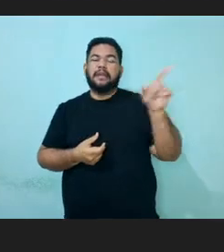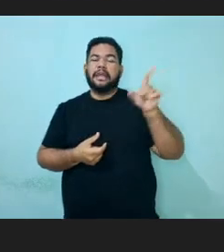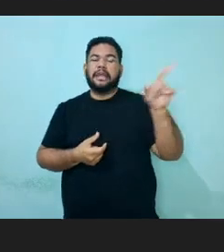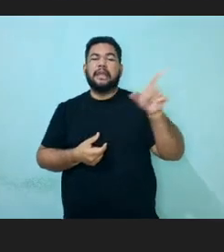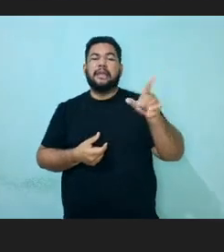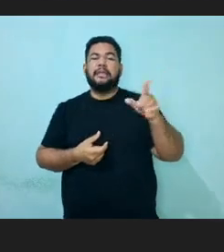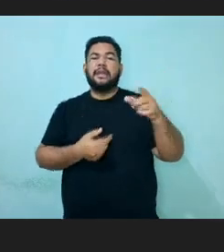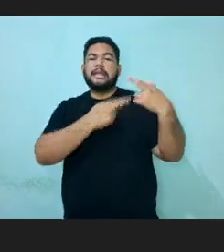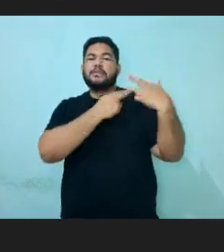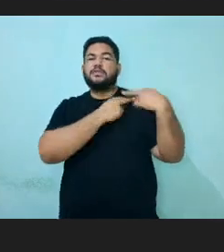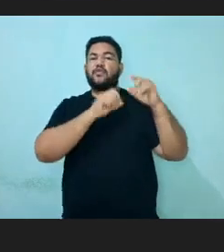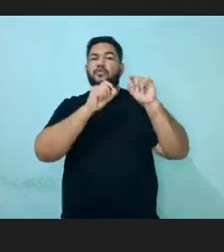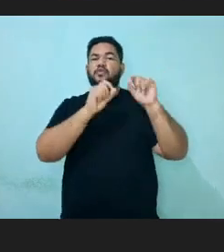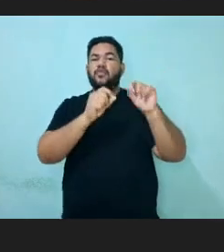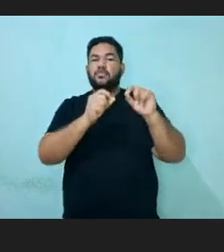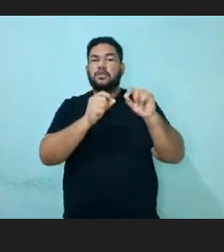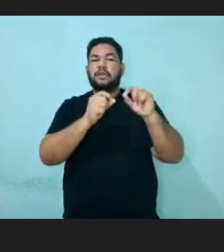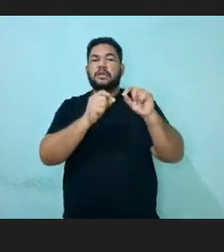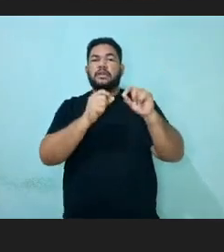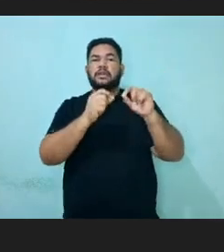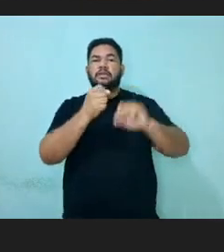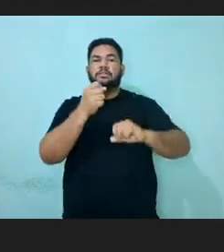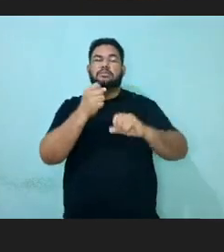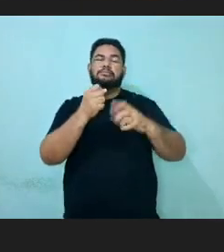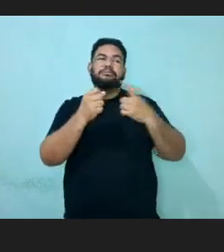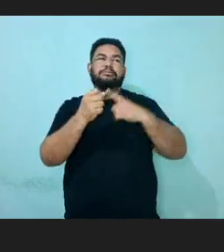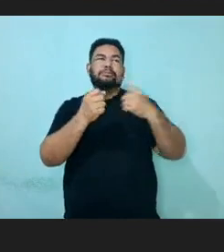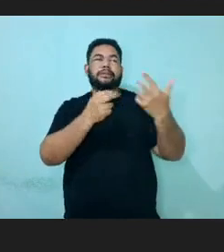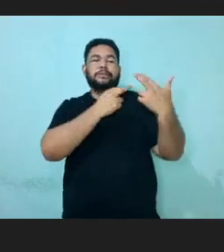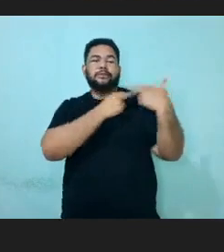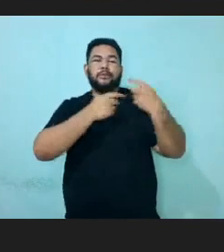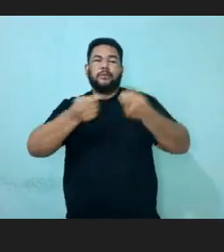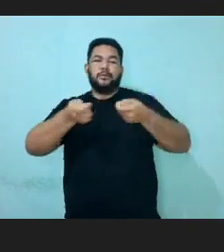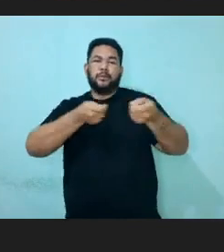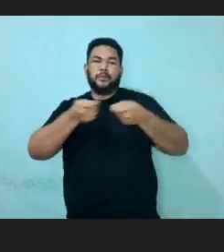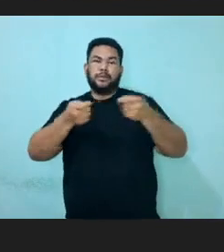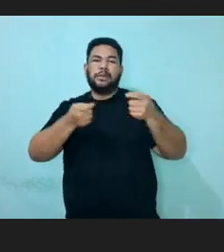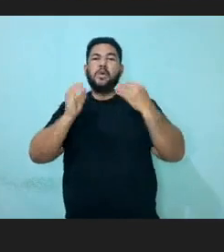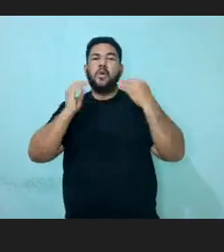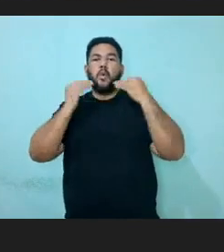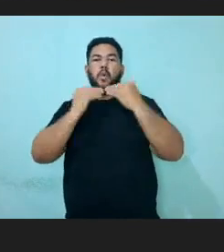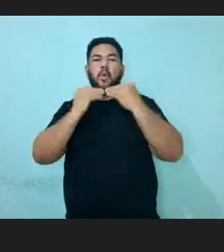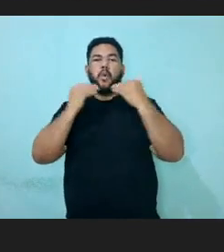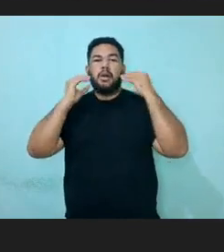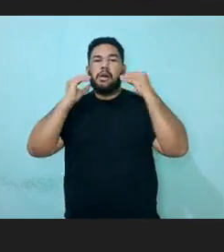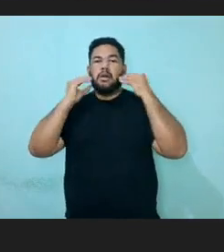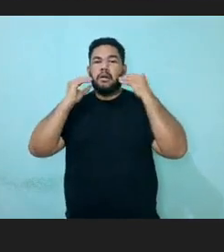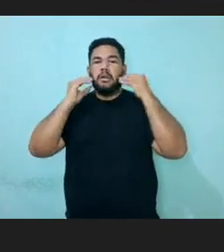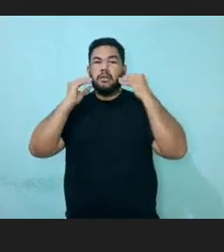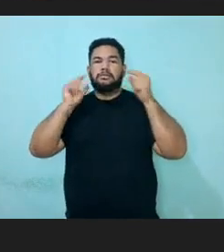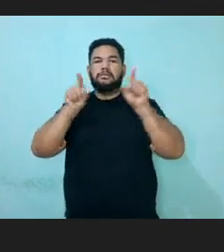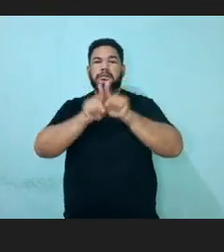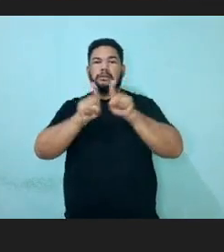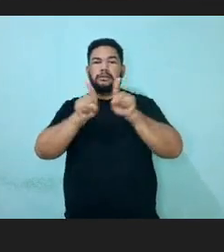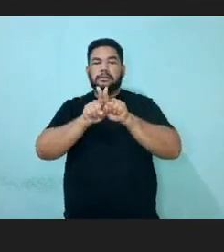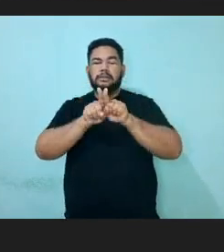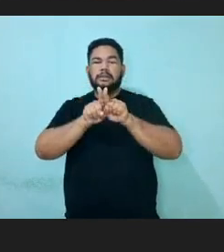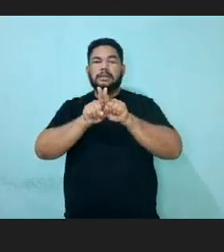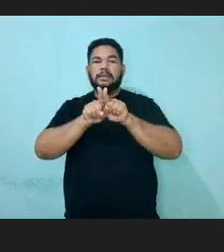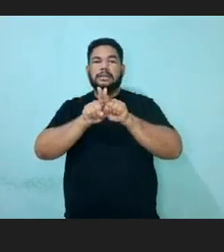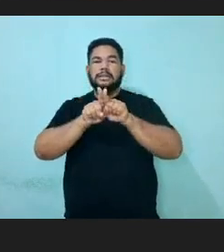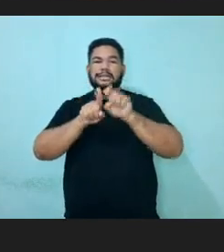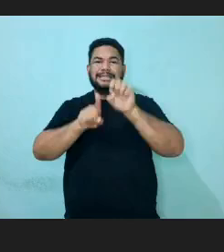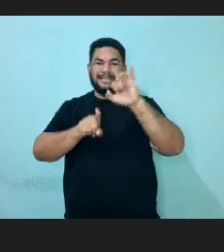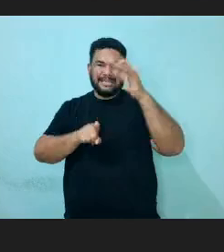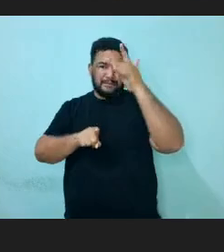toda essa cadeia de informação que faz a conexão com a mandíbula, faz a conexão com o sistema vestibular. Então, se você sentia